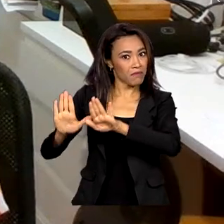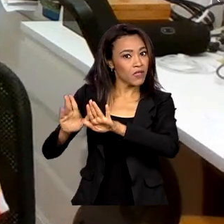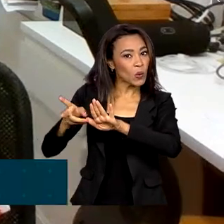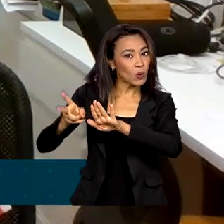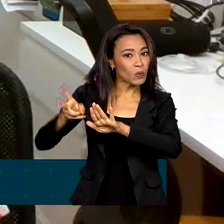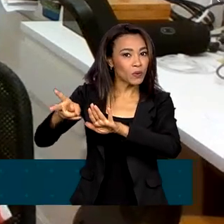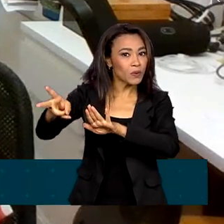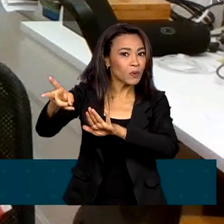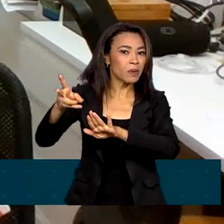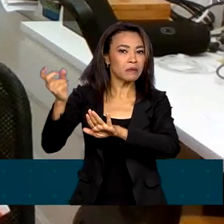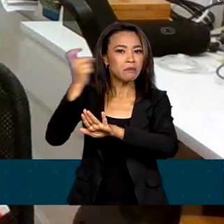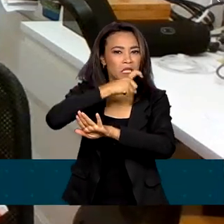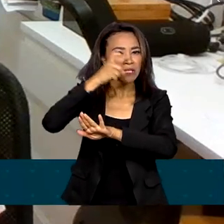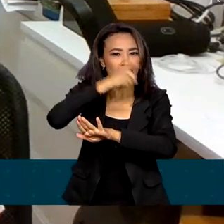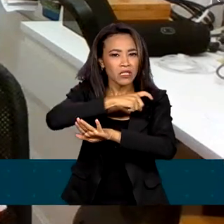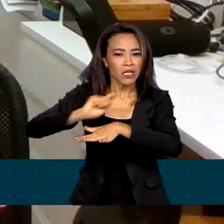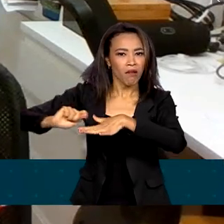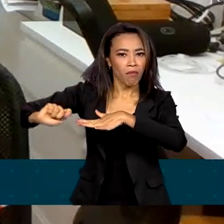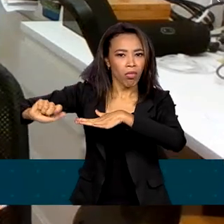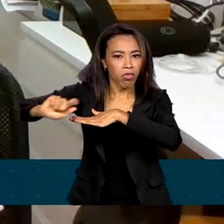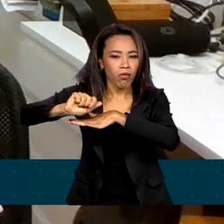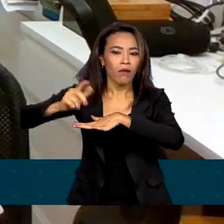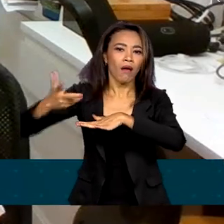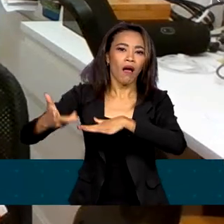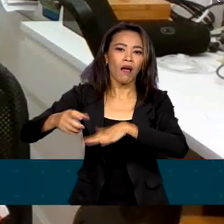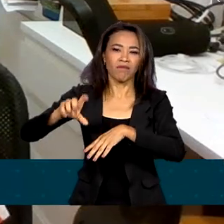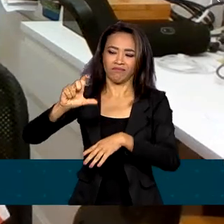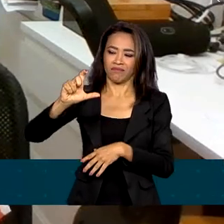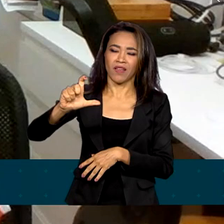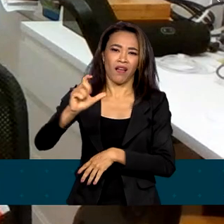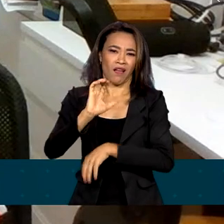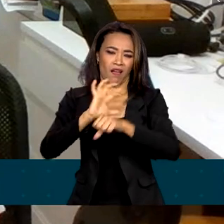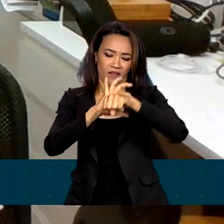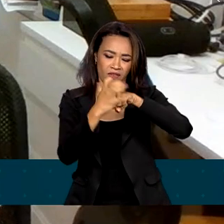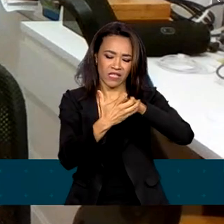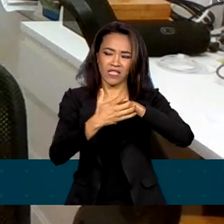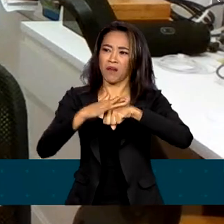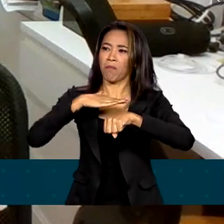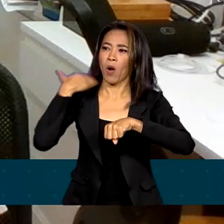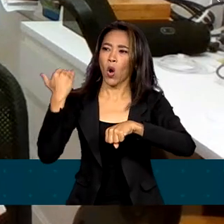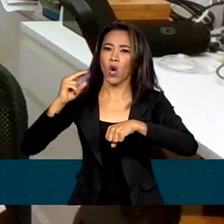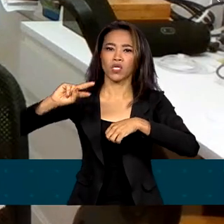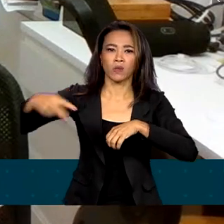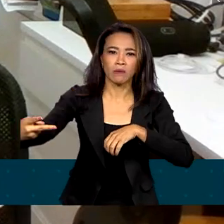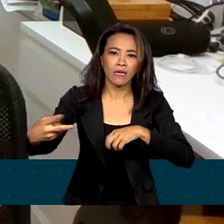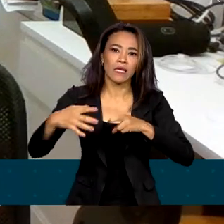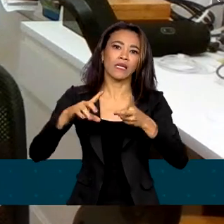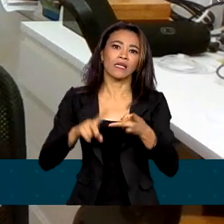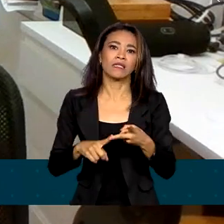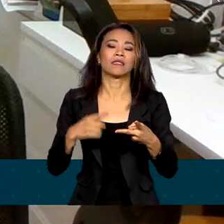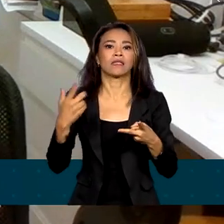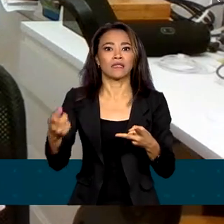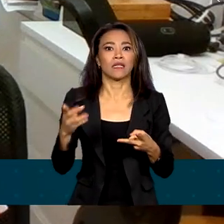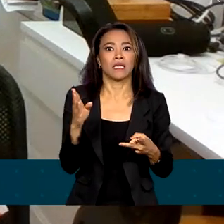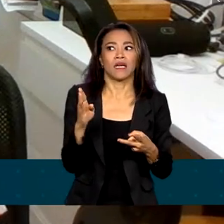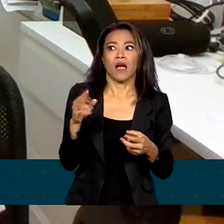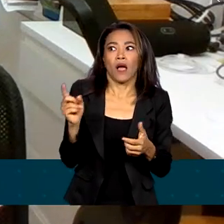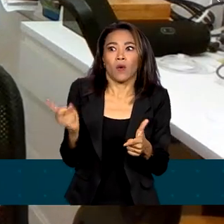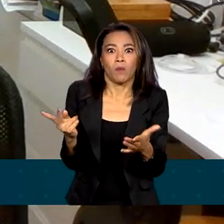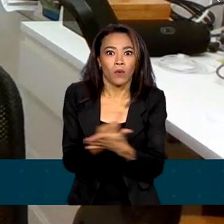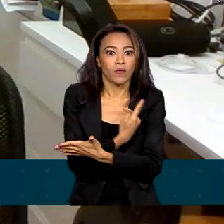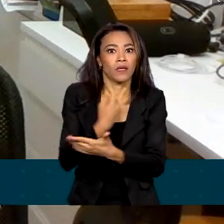em algumas mentiras como a vacina da Covid gera morte súbita,